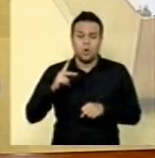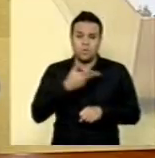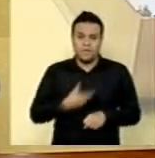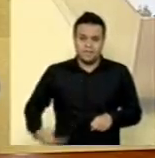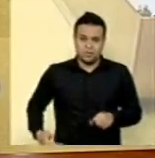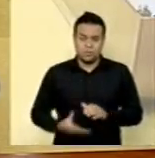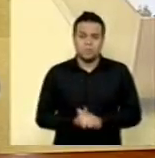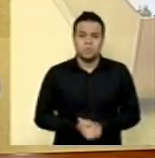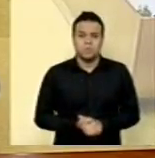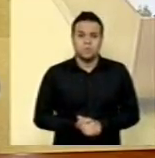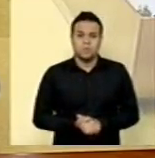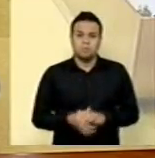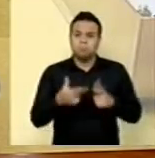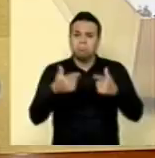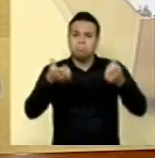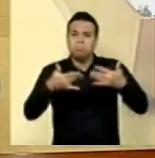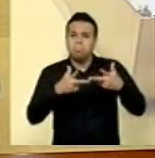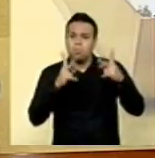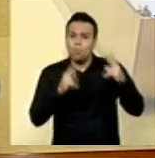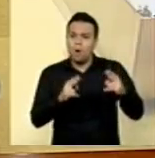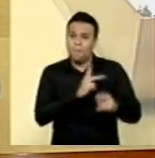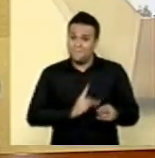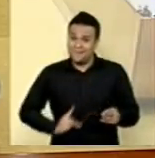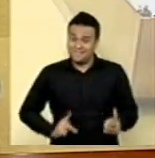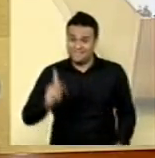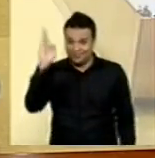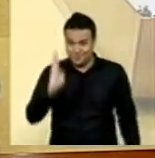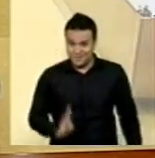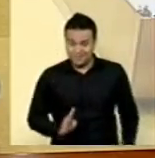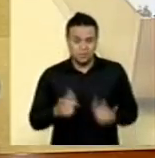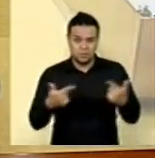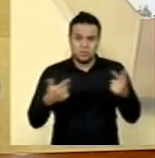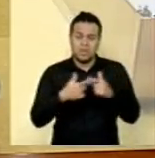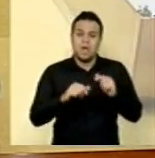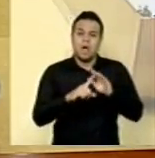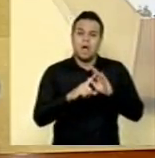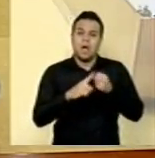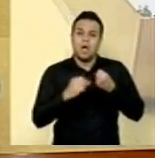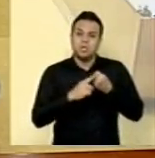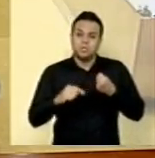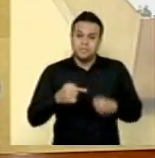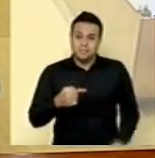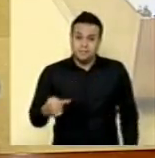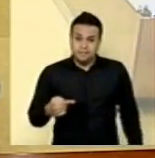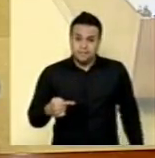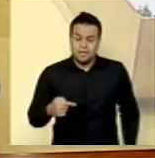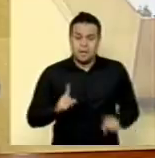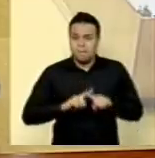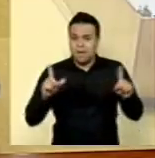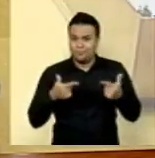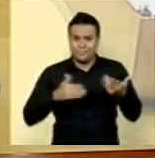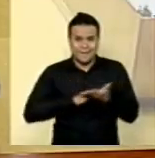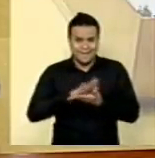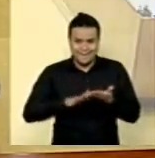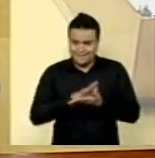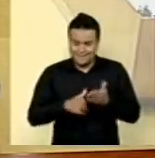da República. Só eleição em 2 turnos para o artigo 77. Mas isso não tem nada. Ao